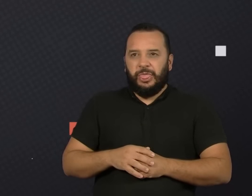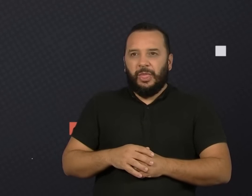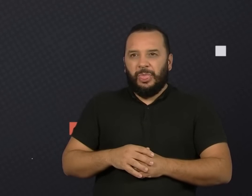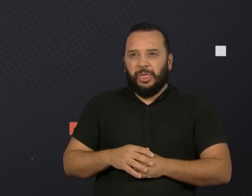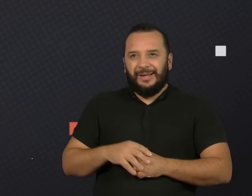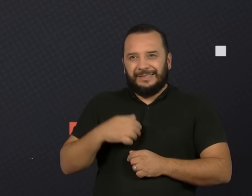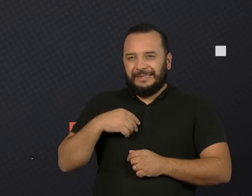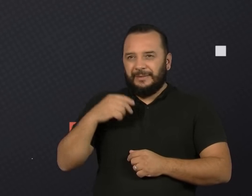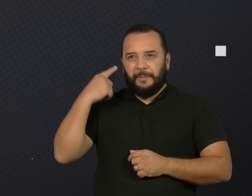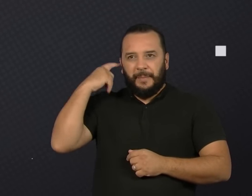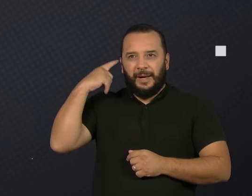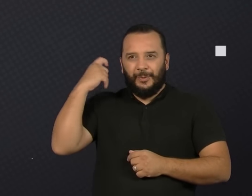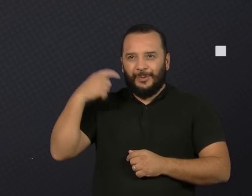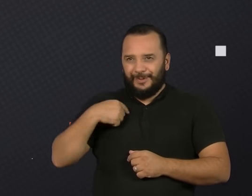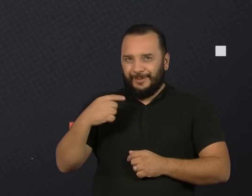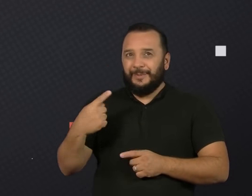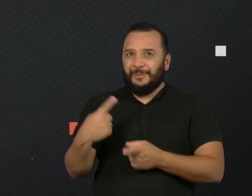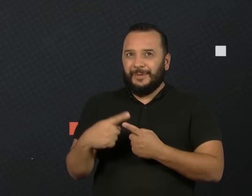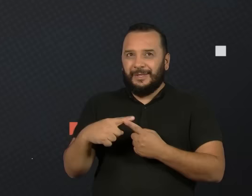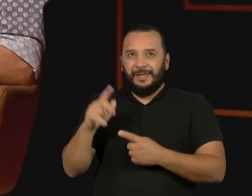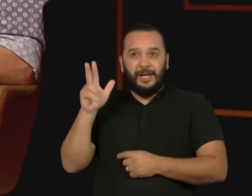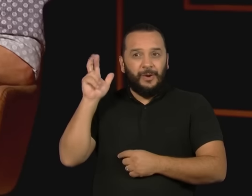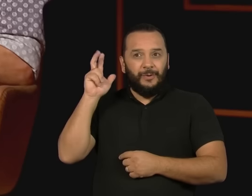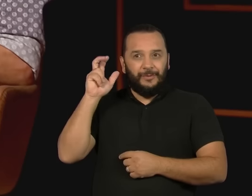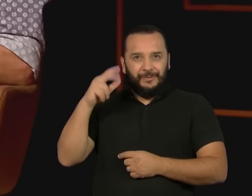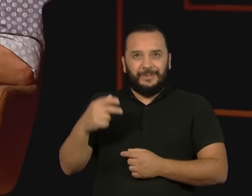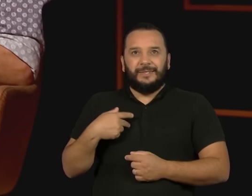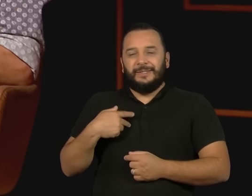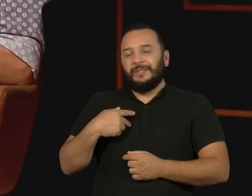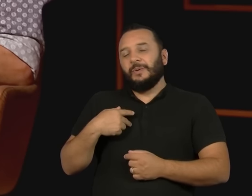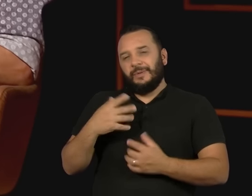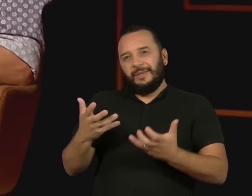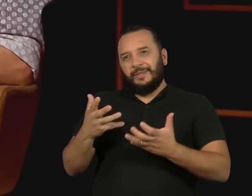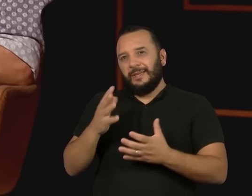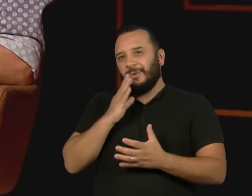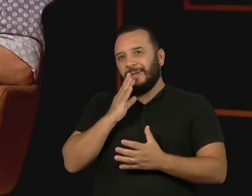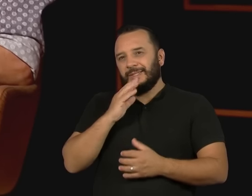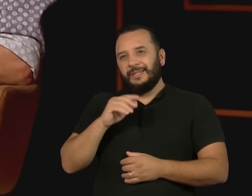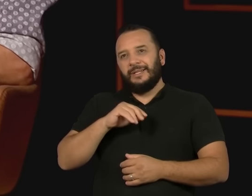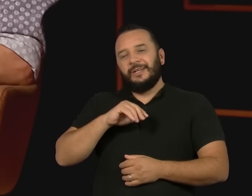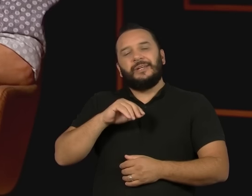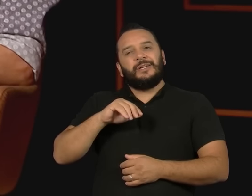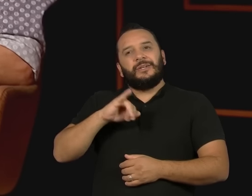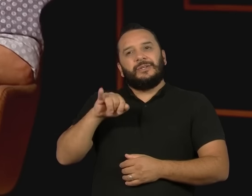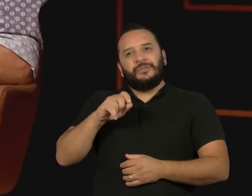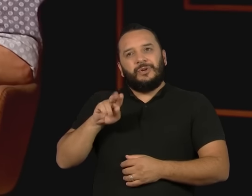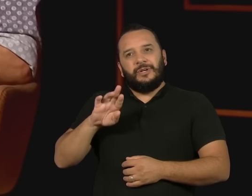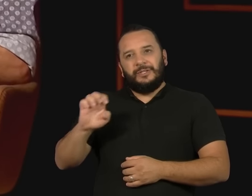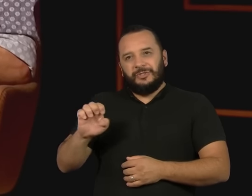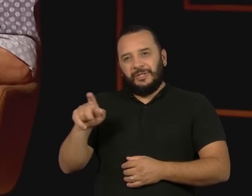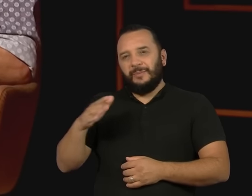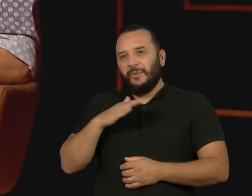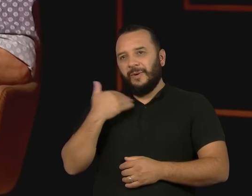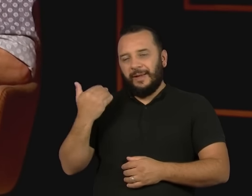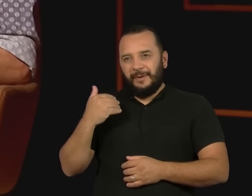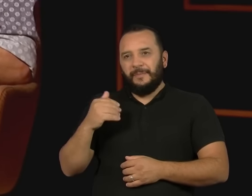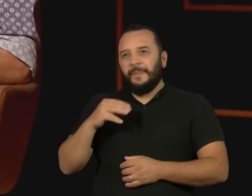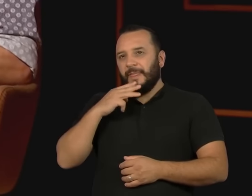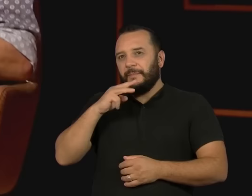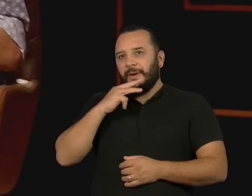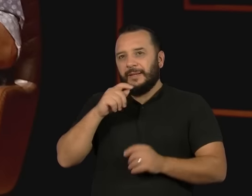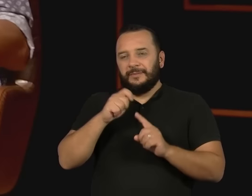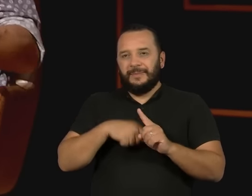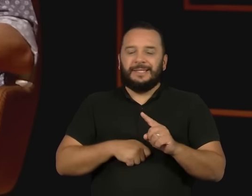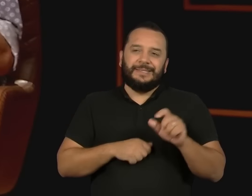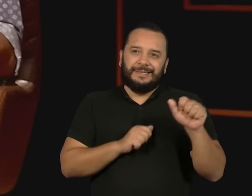Ele é feito para ouvir inicialmente. Eu queria tanto ter conhecido o Jorge, ele se foi em março e foi em setembro que a gente começou e